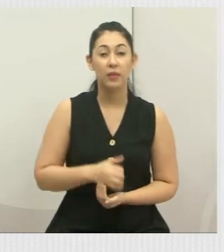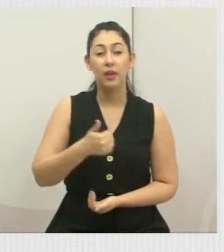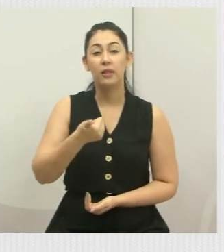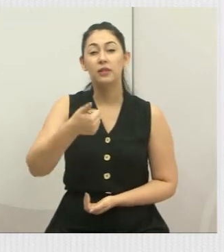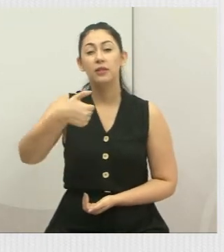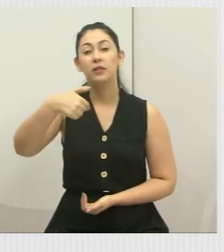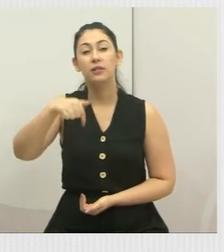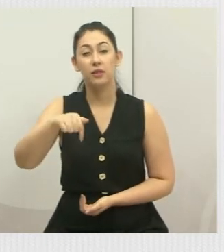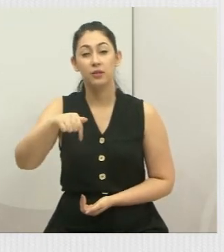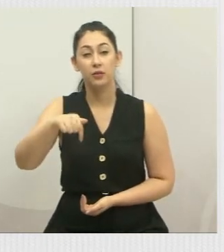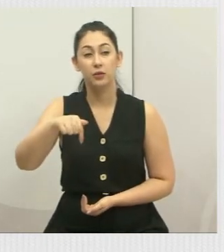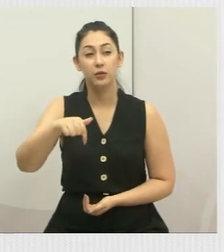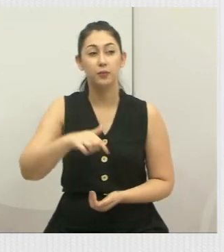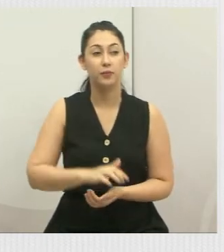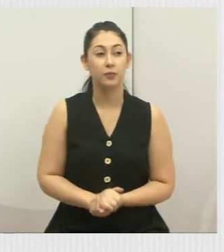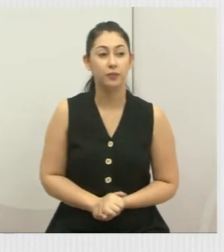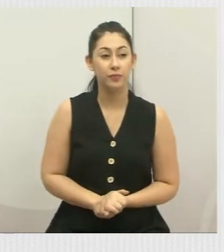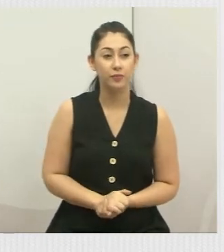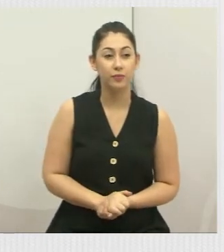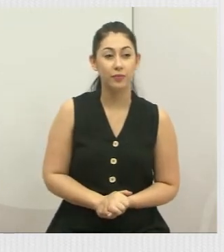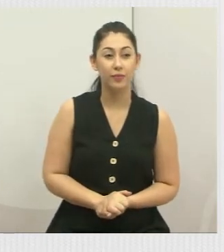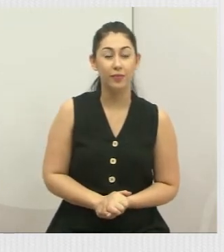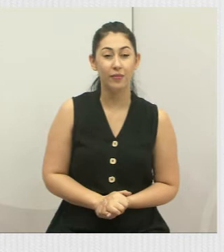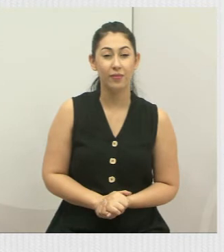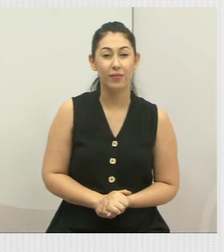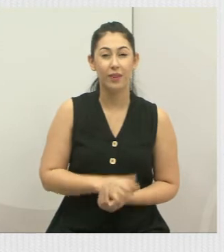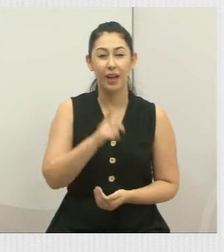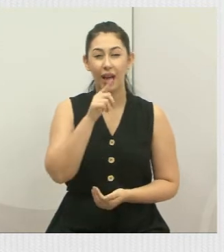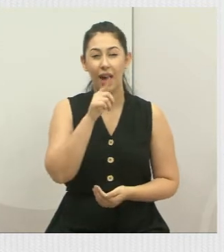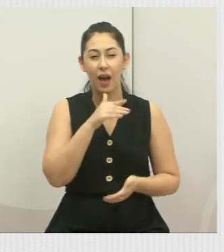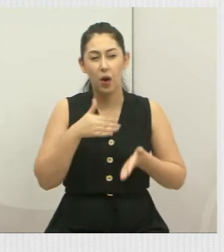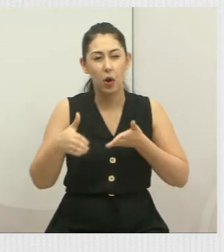Tema número 17, drenagem de rios.